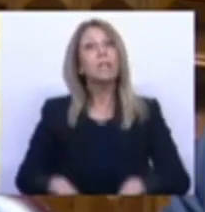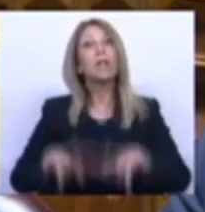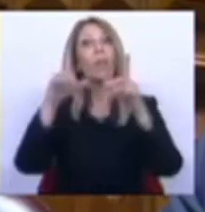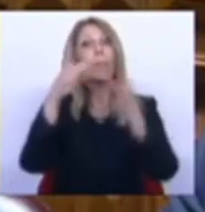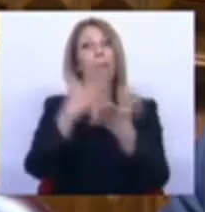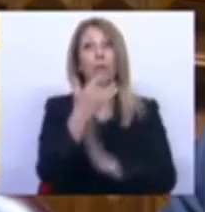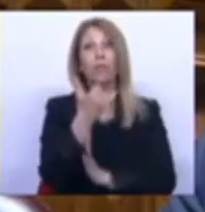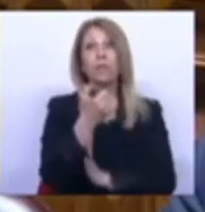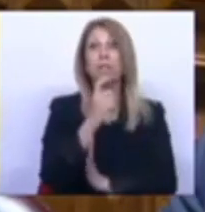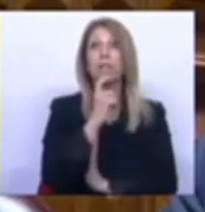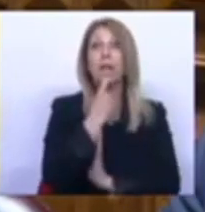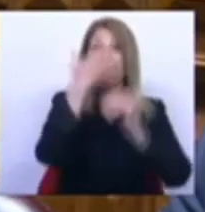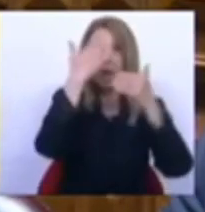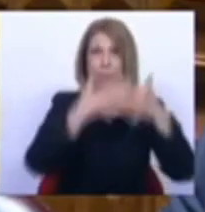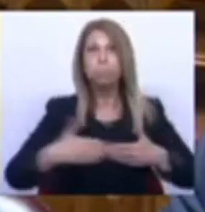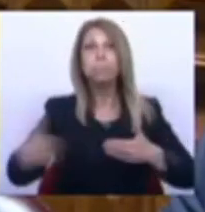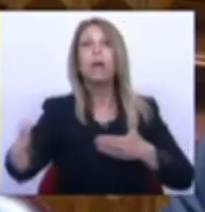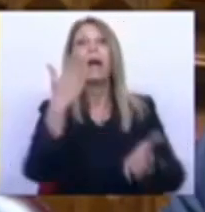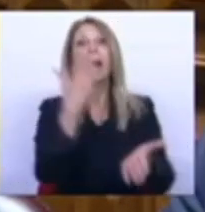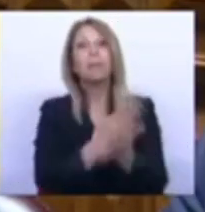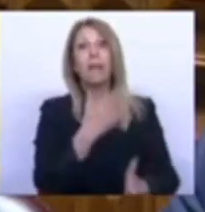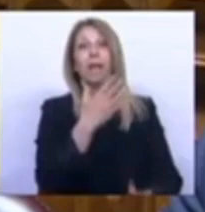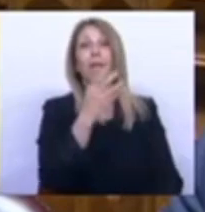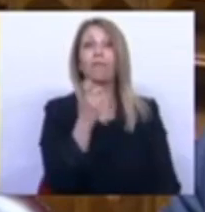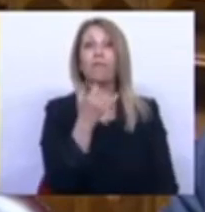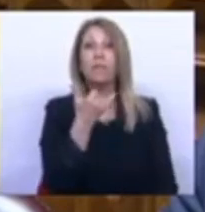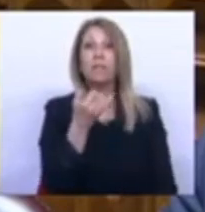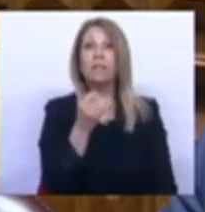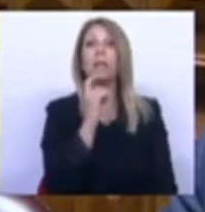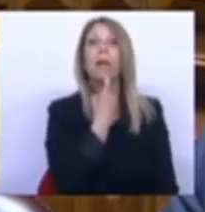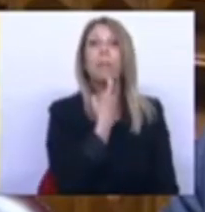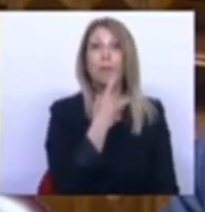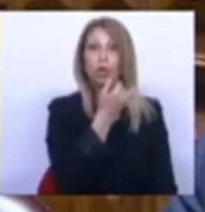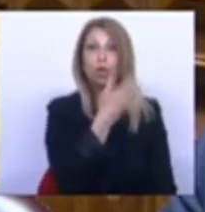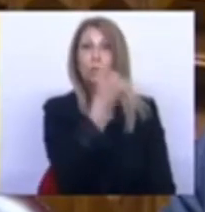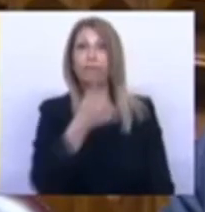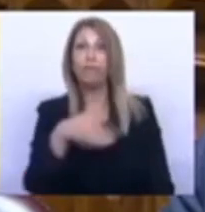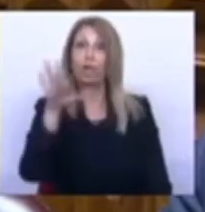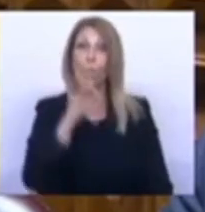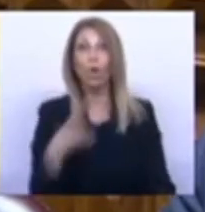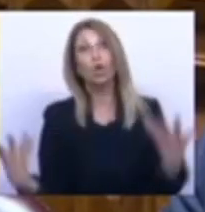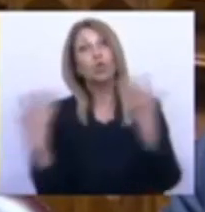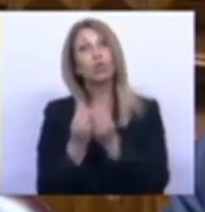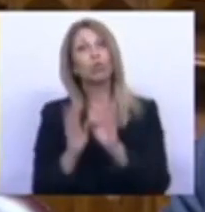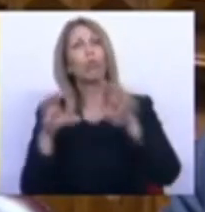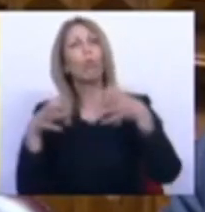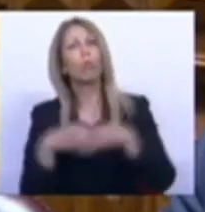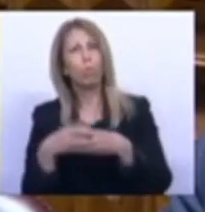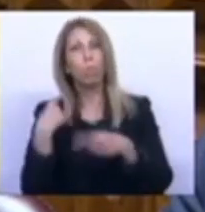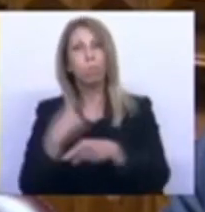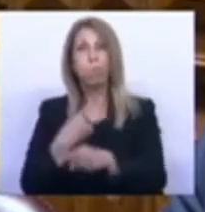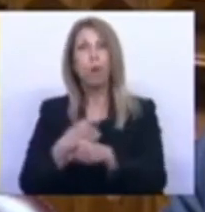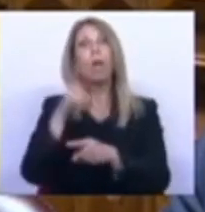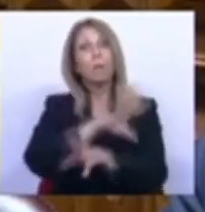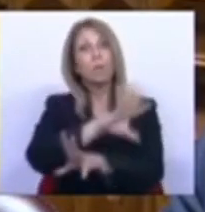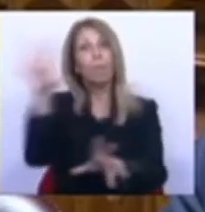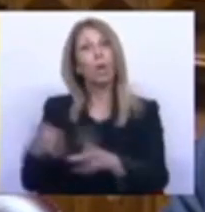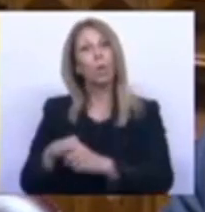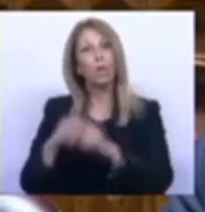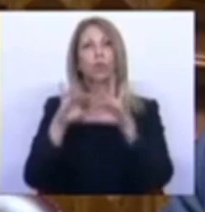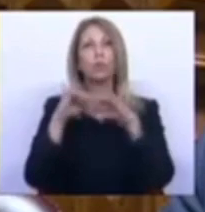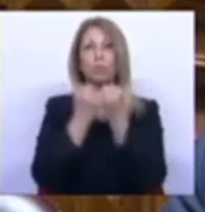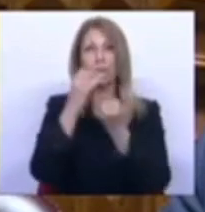25 de Abril de 2024, em convergência com as outras forças progressistas, mas em abrangência com a sociedade civil. O meu